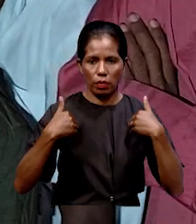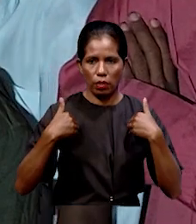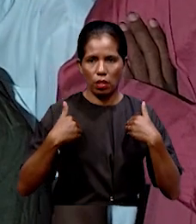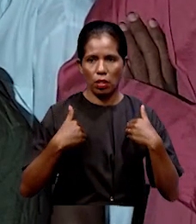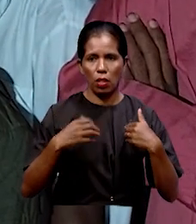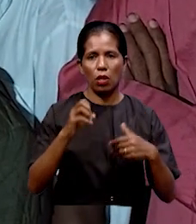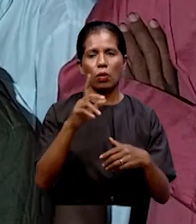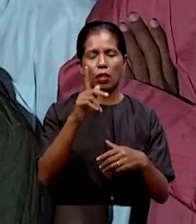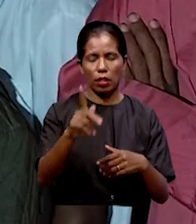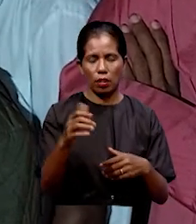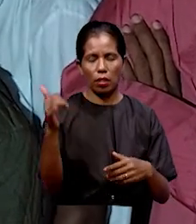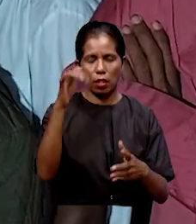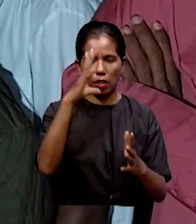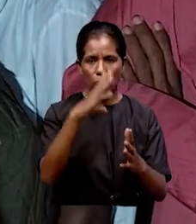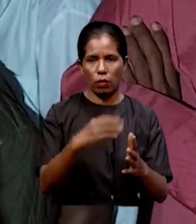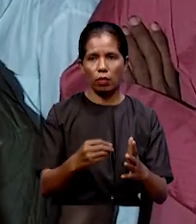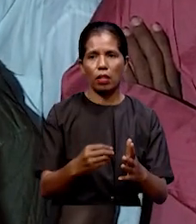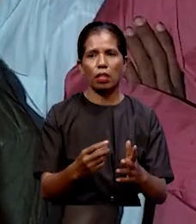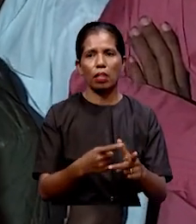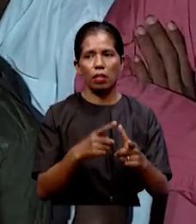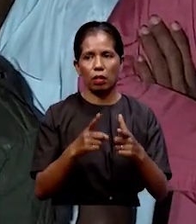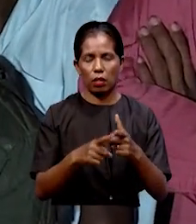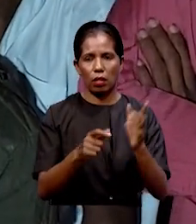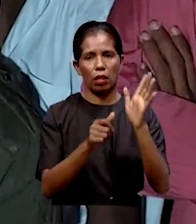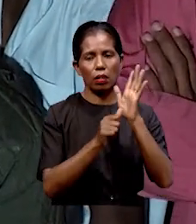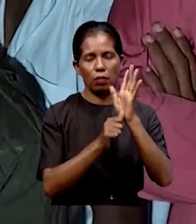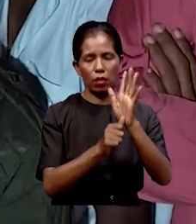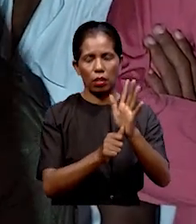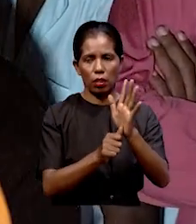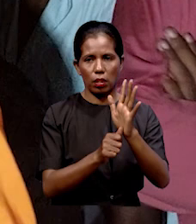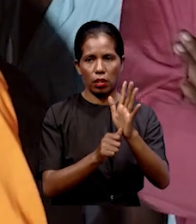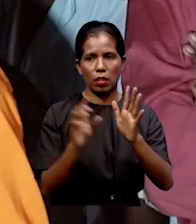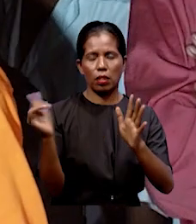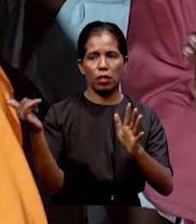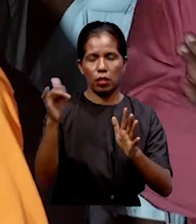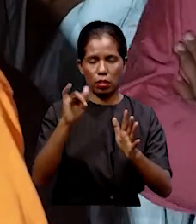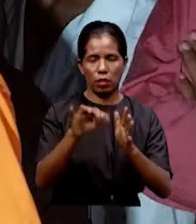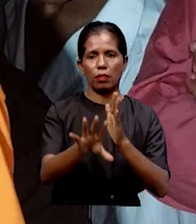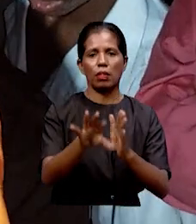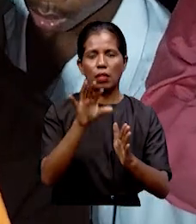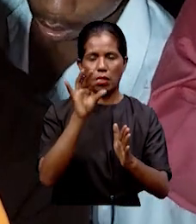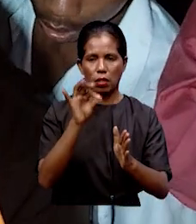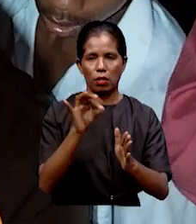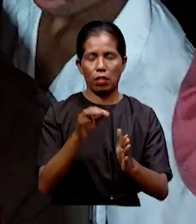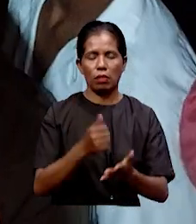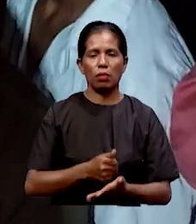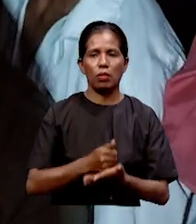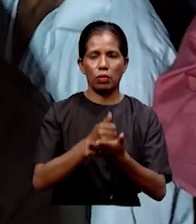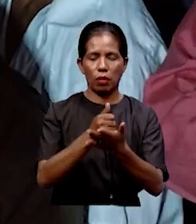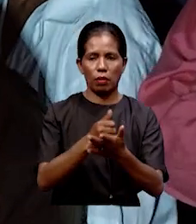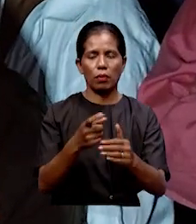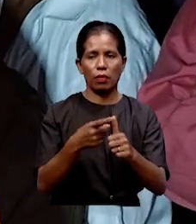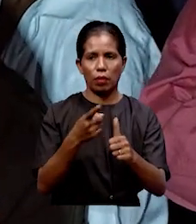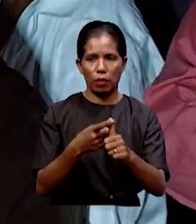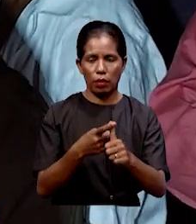sira diskan sa tialai e depois ita apresenta da dersan ita apresenta para sira ne tan atendimento socorro,